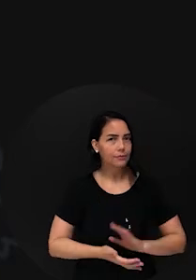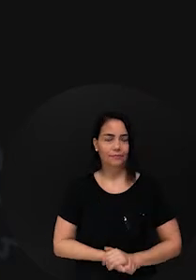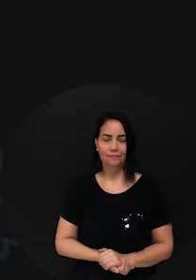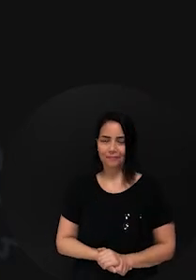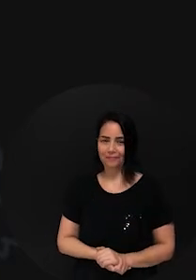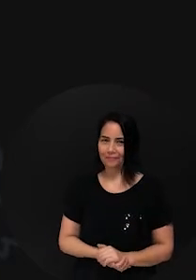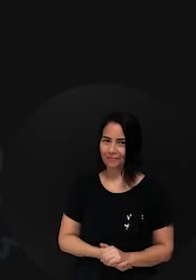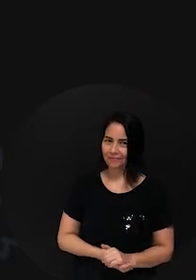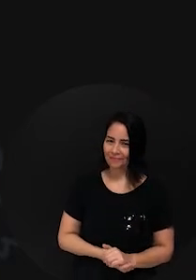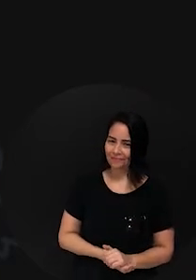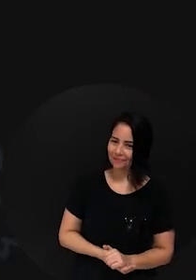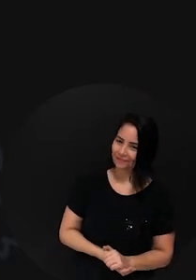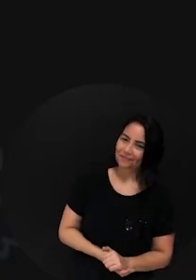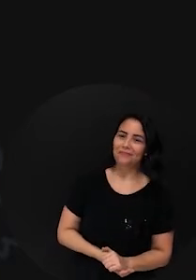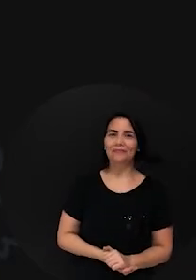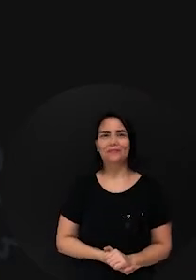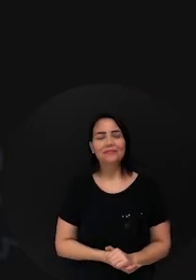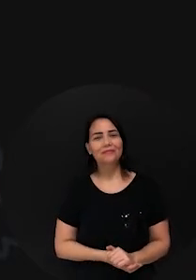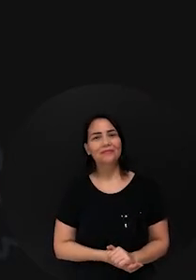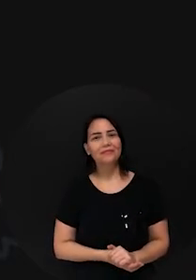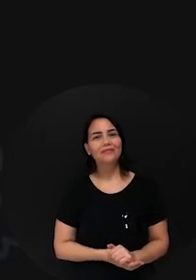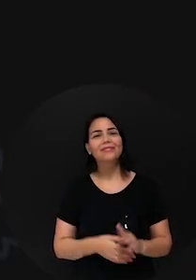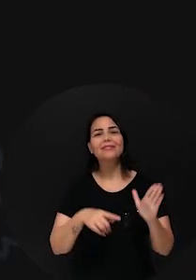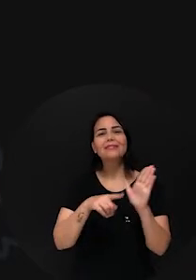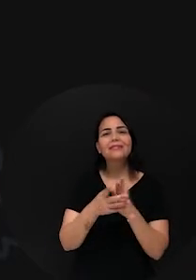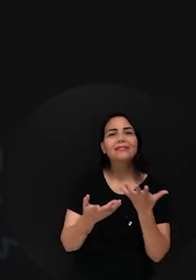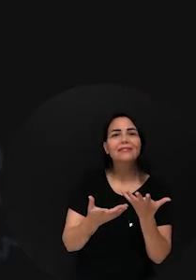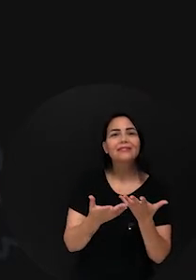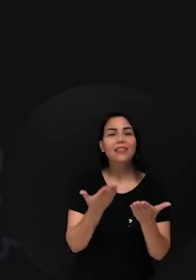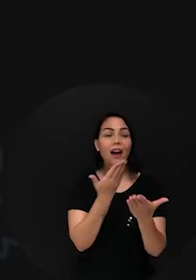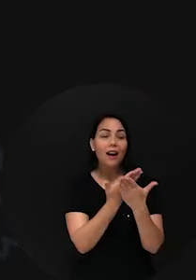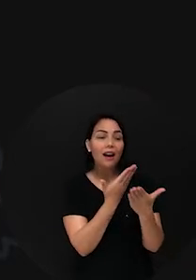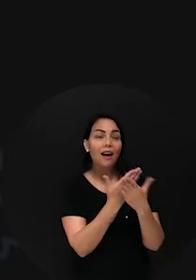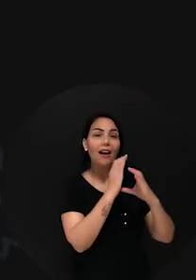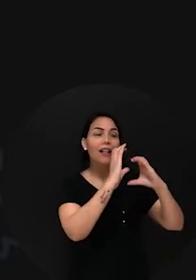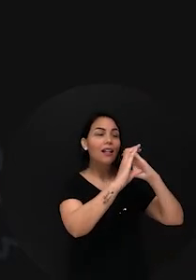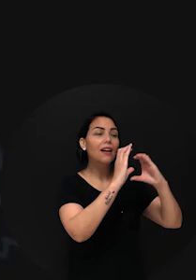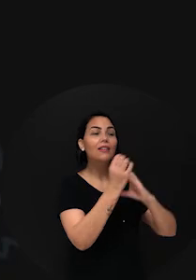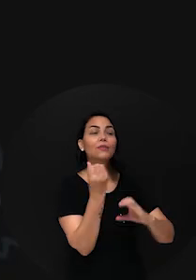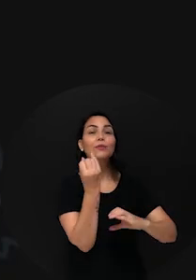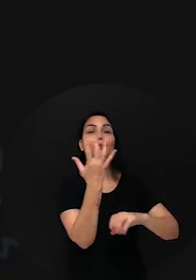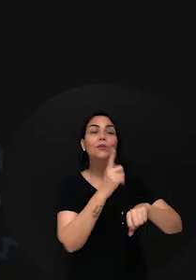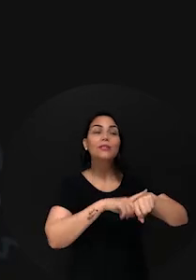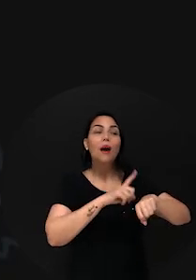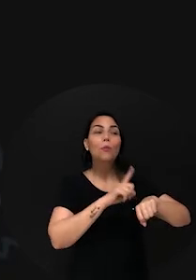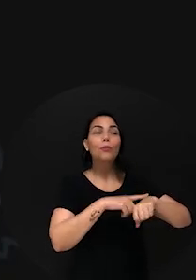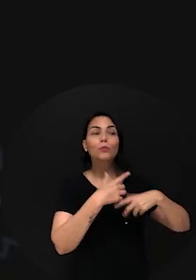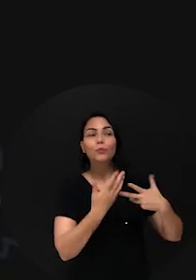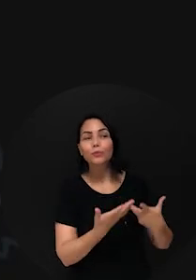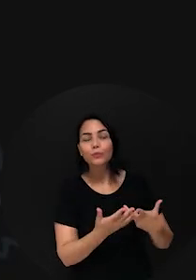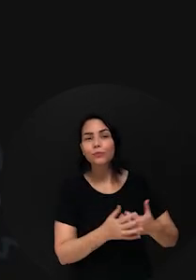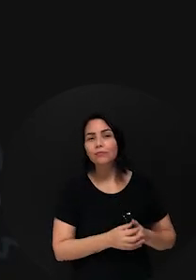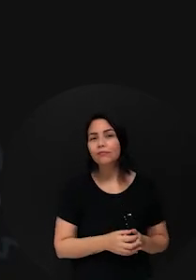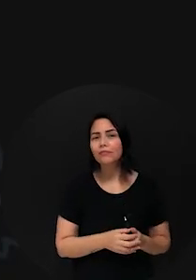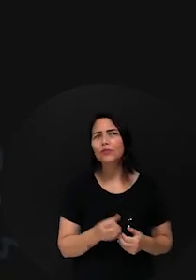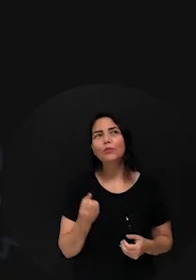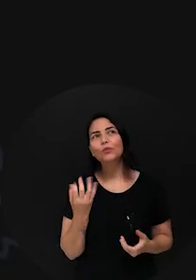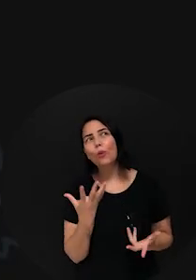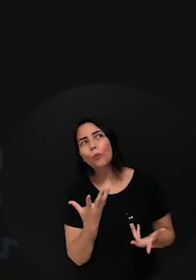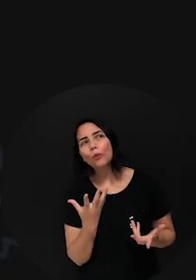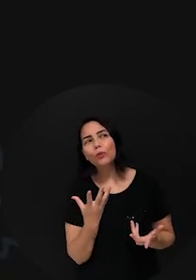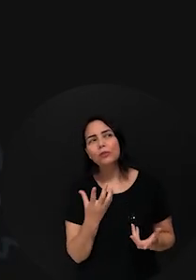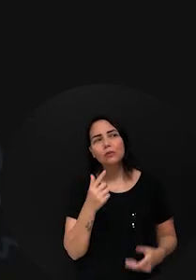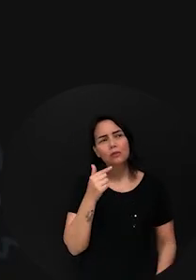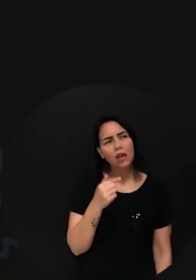Qual a duração da aula de canto? Qual a duração da aula de canto? Não sei se ela está querendo saber aqui em duração de